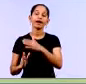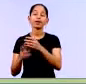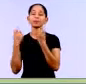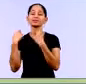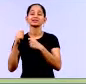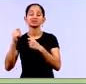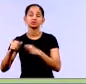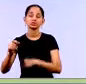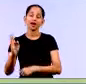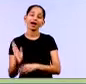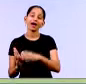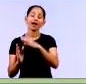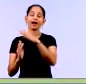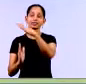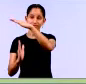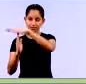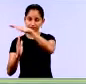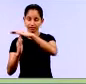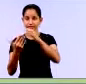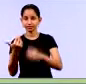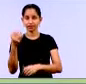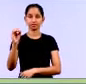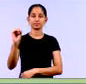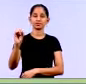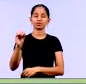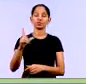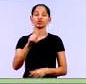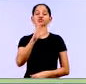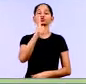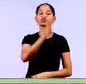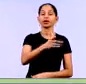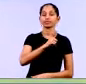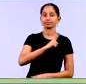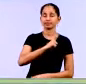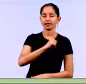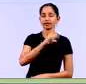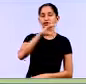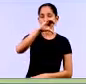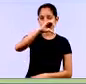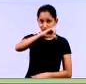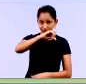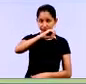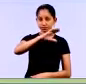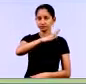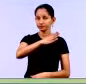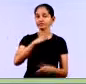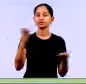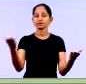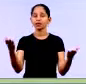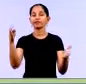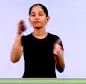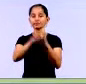de mão de obra é de 9.600. Então, eu vou ainda necessitar de